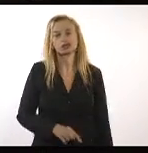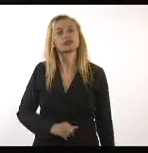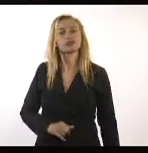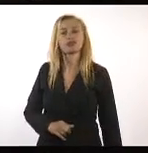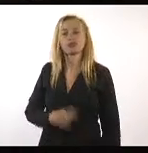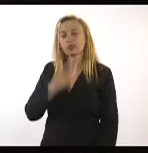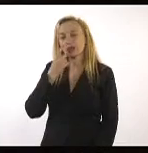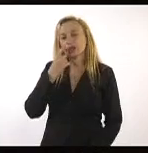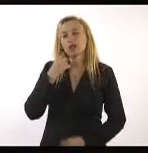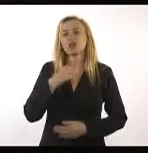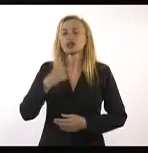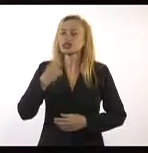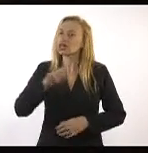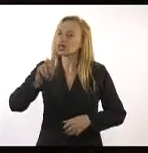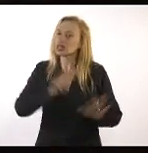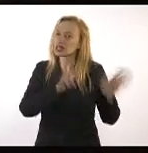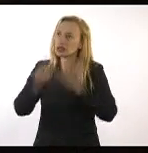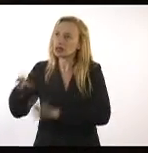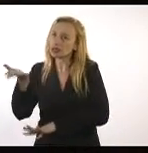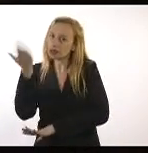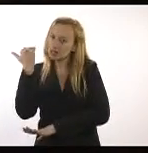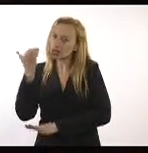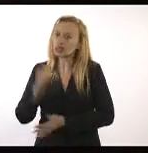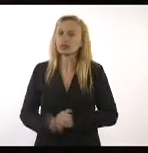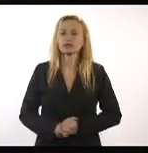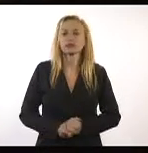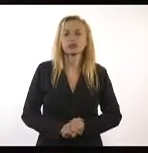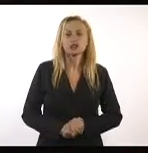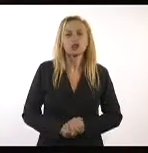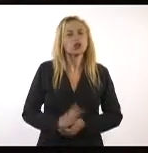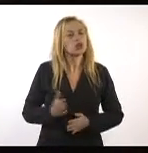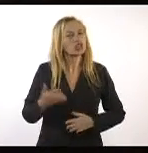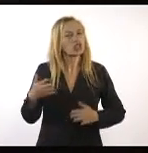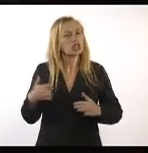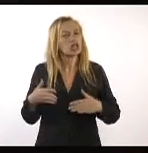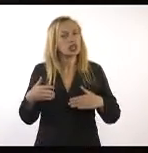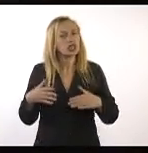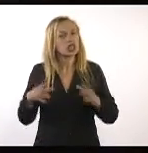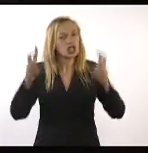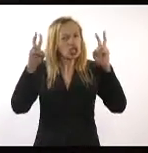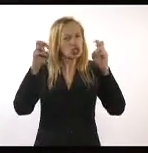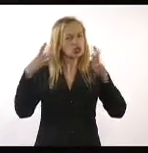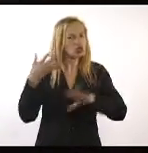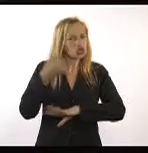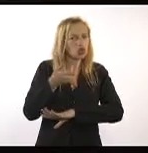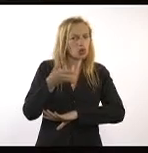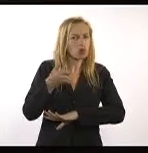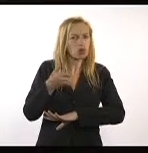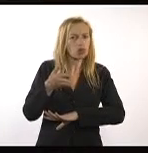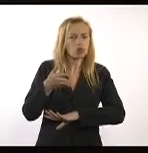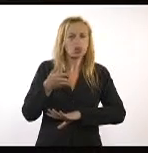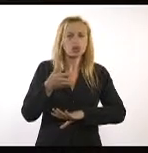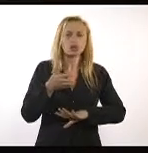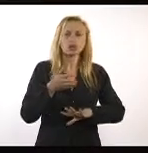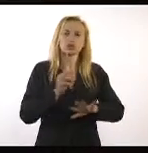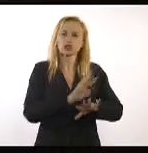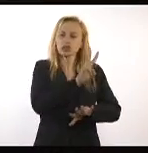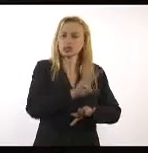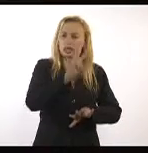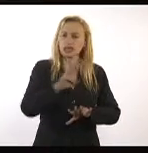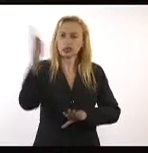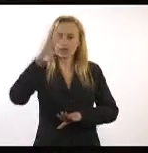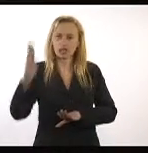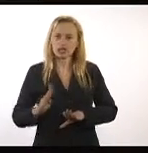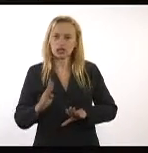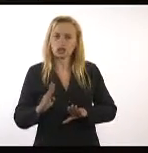tona na semana passada quando este assunto veio à tona um grande site brasileiro de